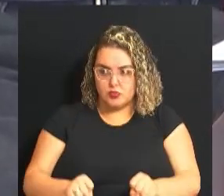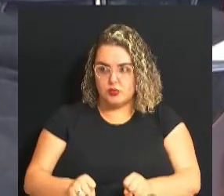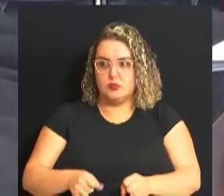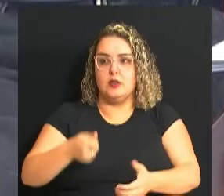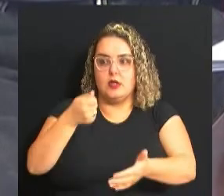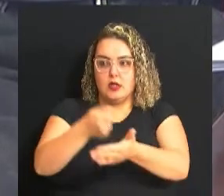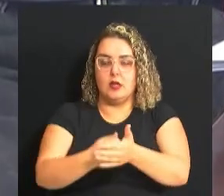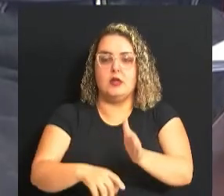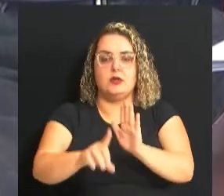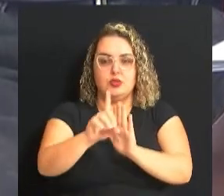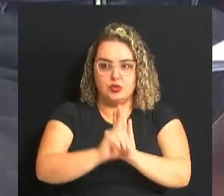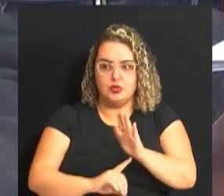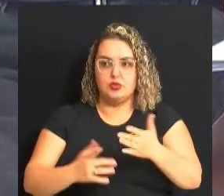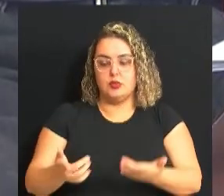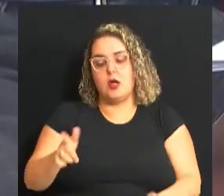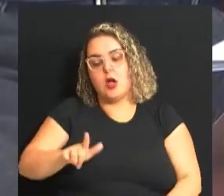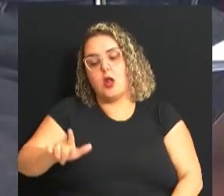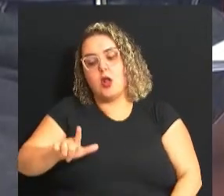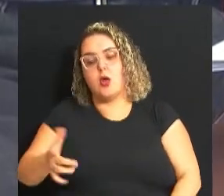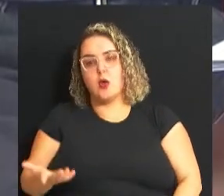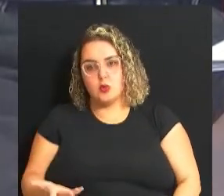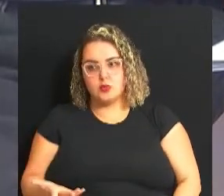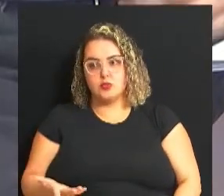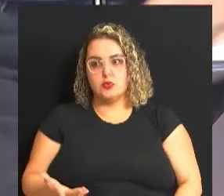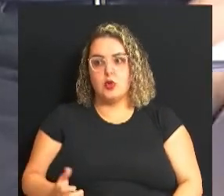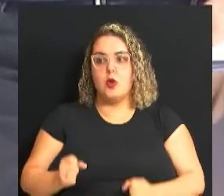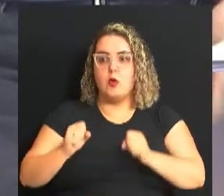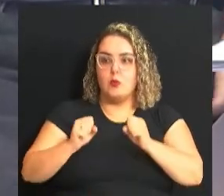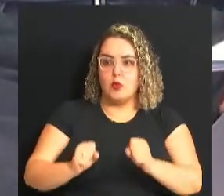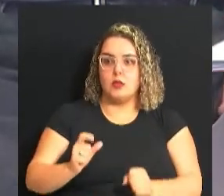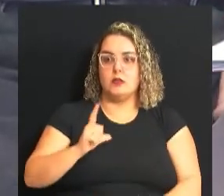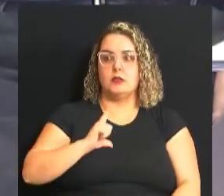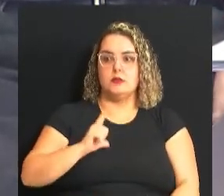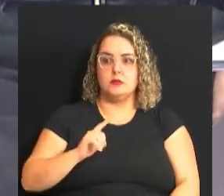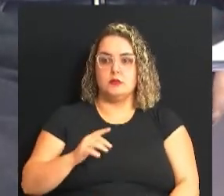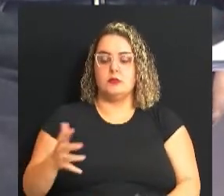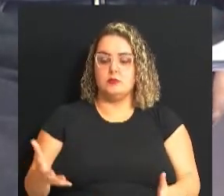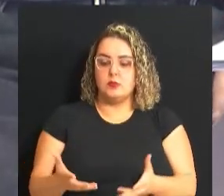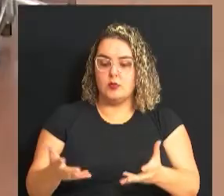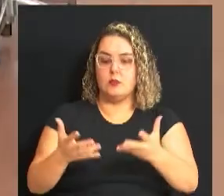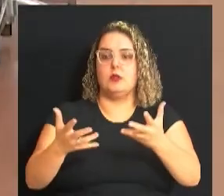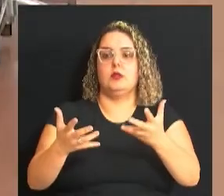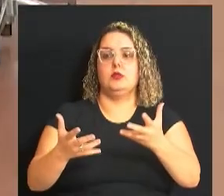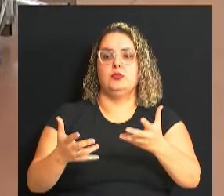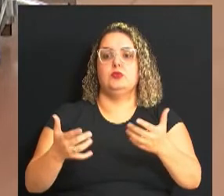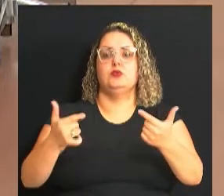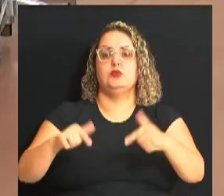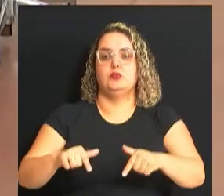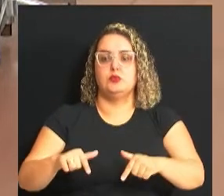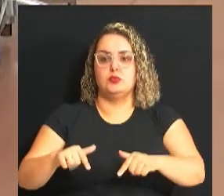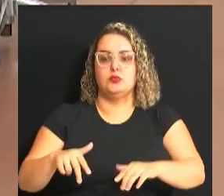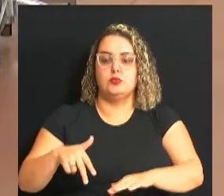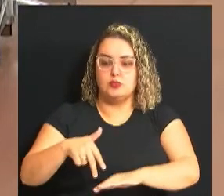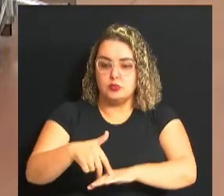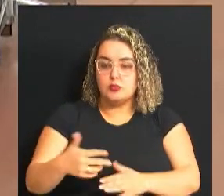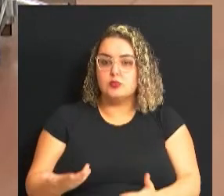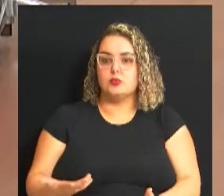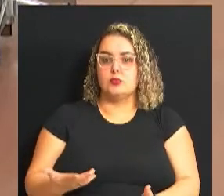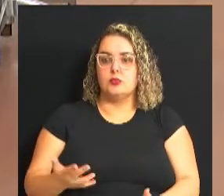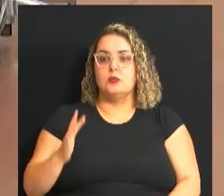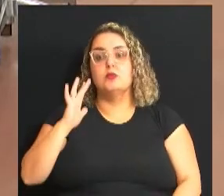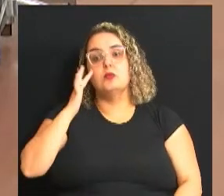né? Agora, é claro que, podendo contar com a contribuição a partir do lugar que ocupam, né, eu acho que é